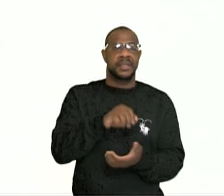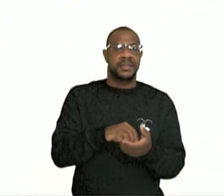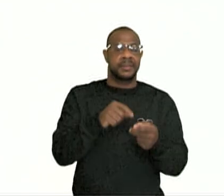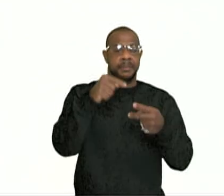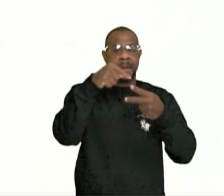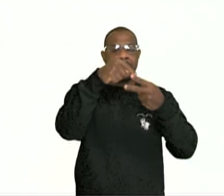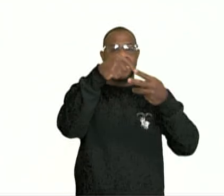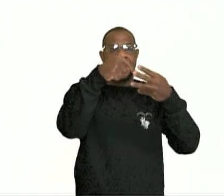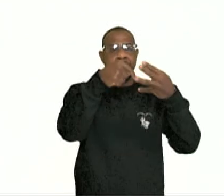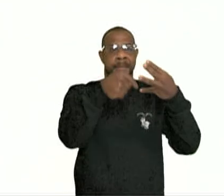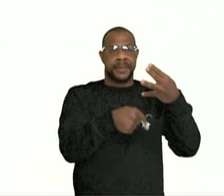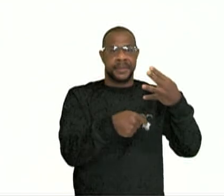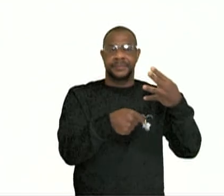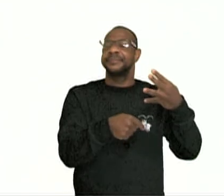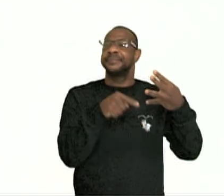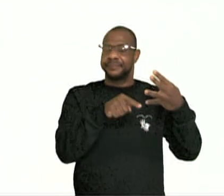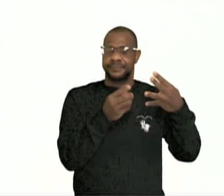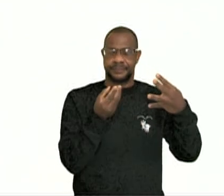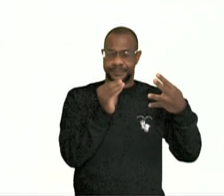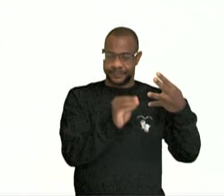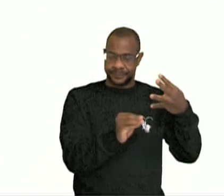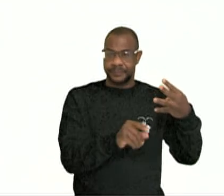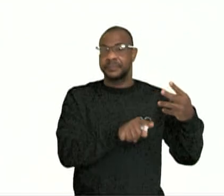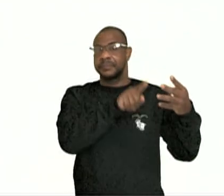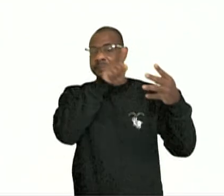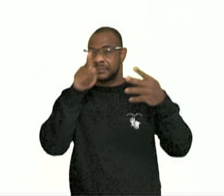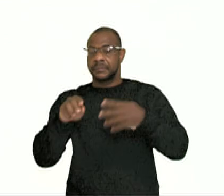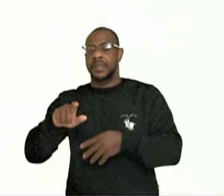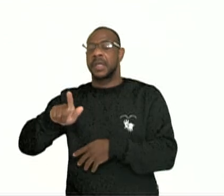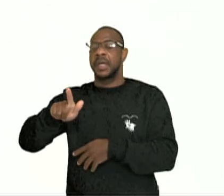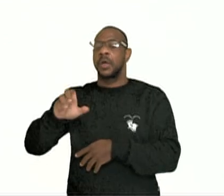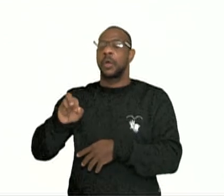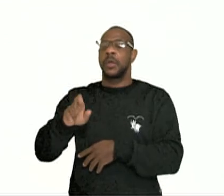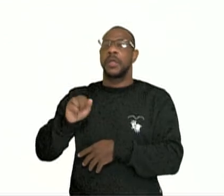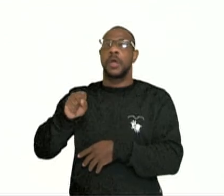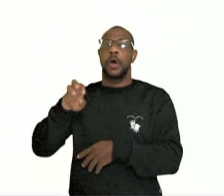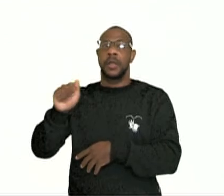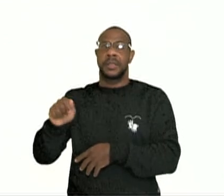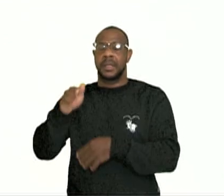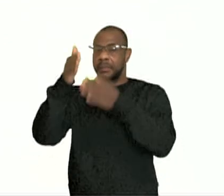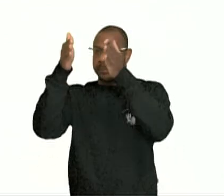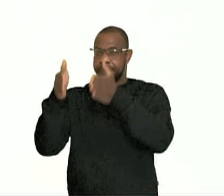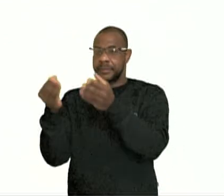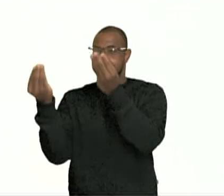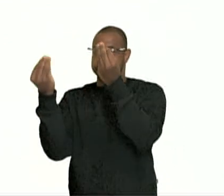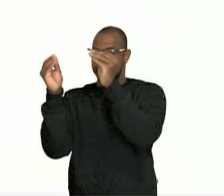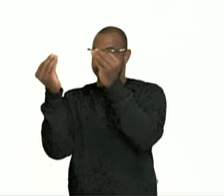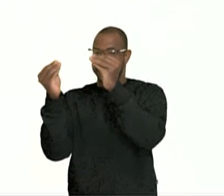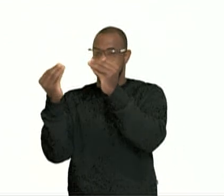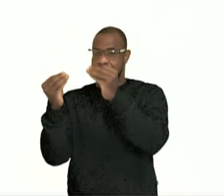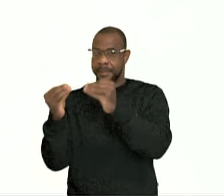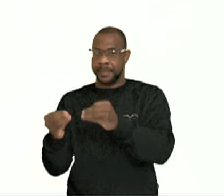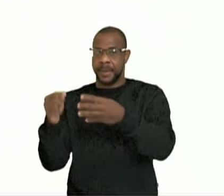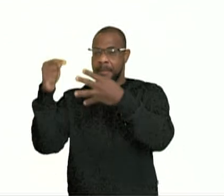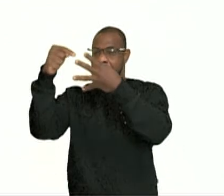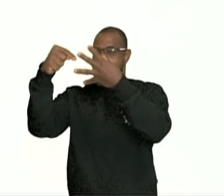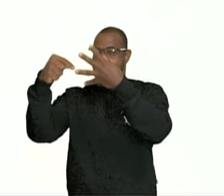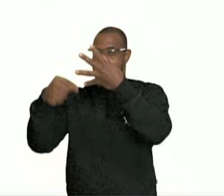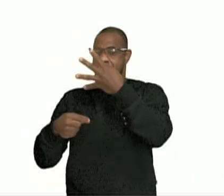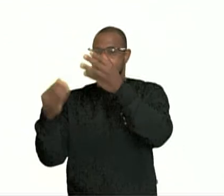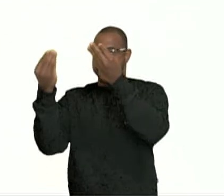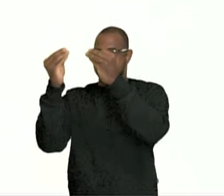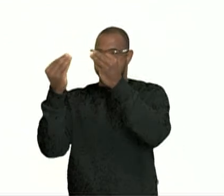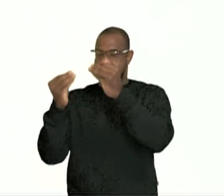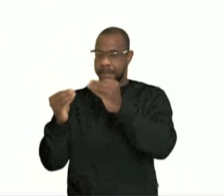Naseby, Carlos I julgado por traição. Na coluna da direita de vocês, Revolução Gloriosa, Bill of